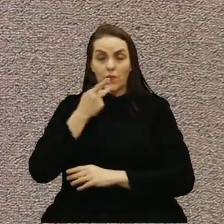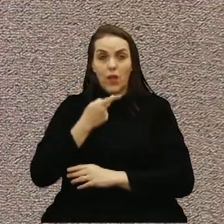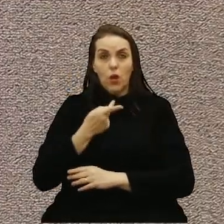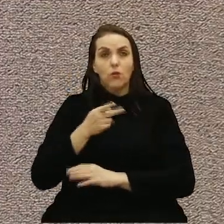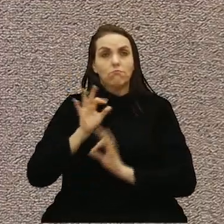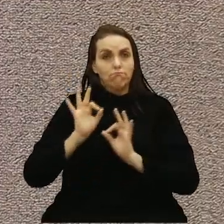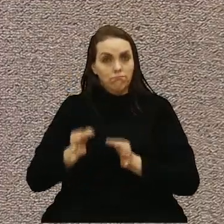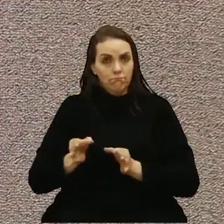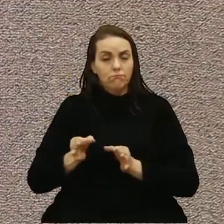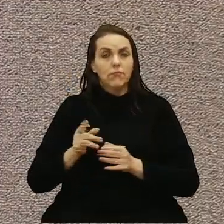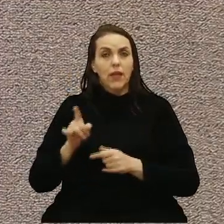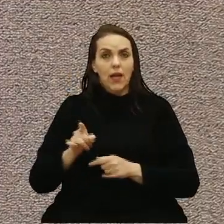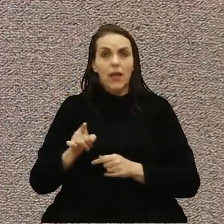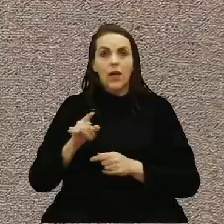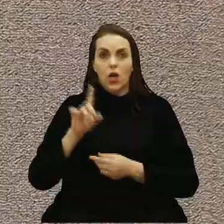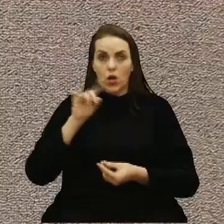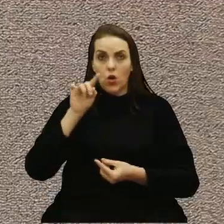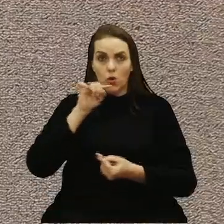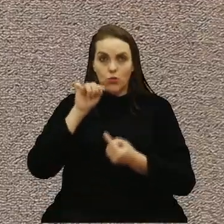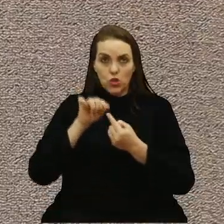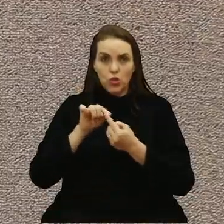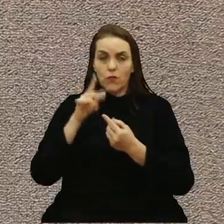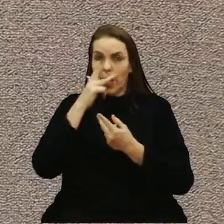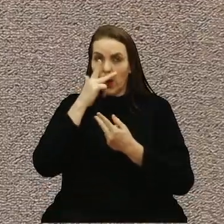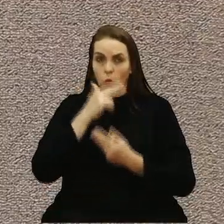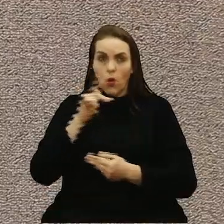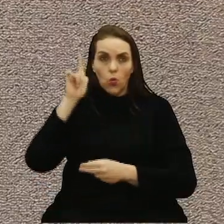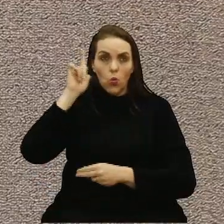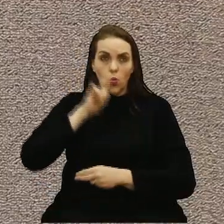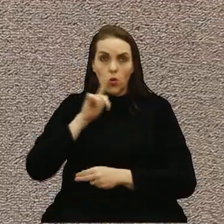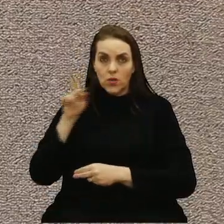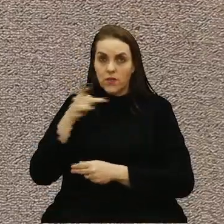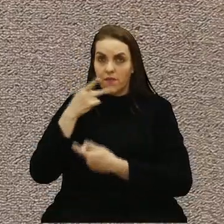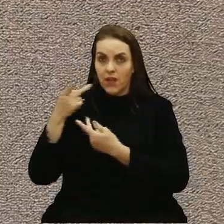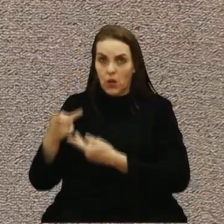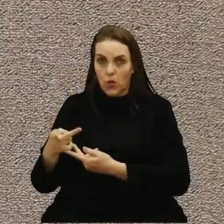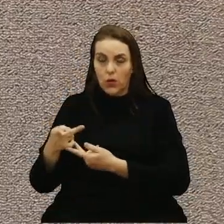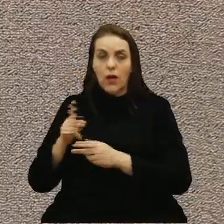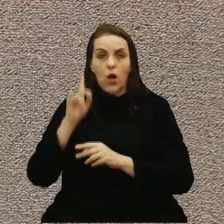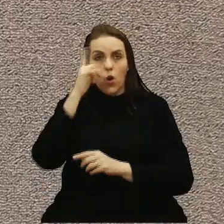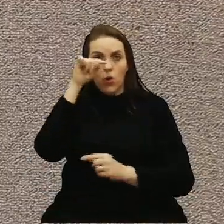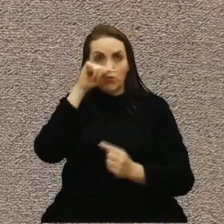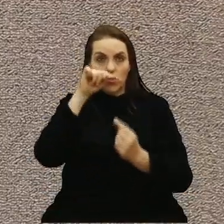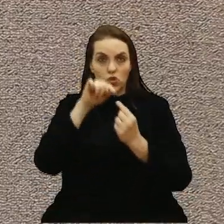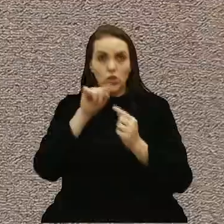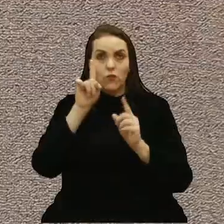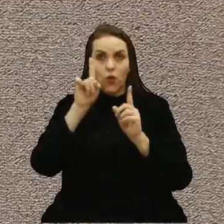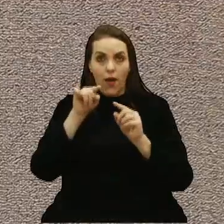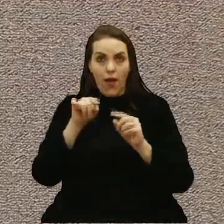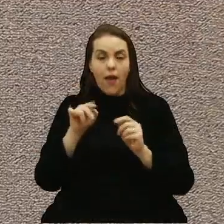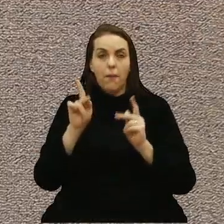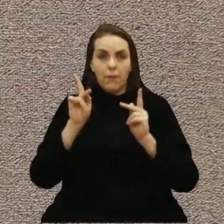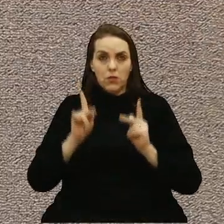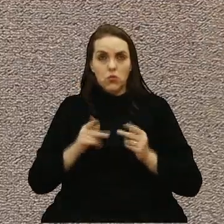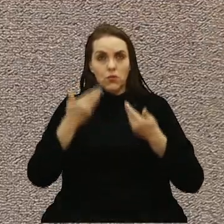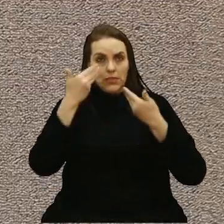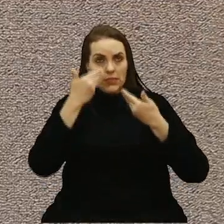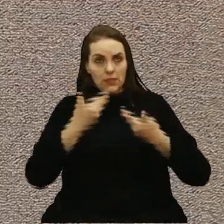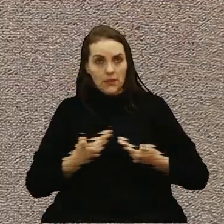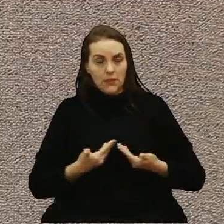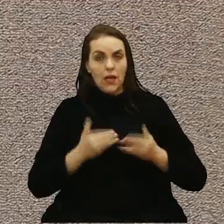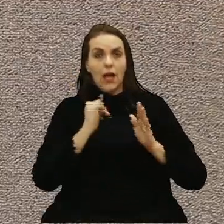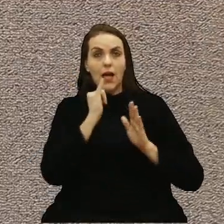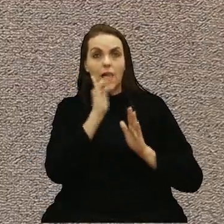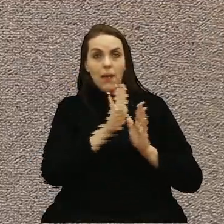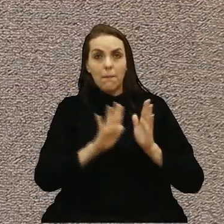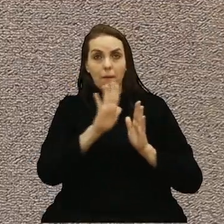intuito como o presidente Lucas falou. O intuito era colocar uma pessoa, né, apresentável para não,